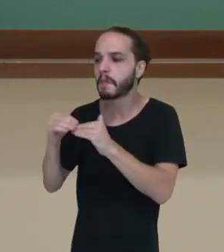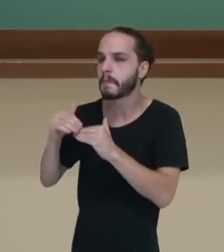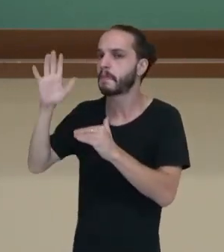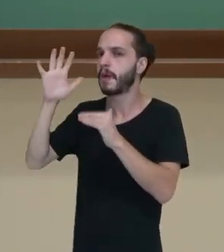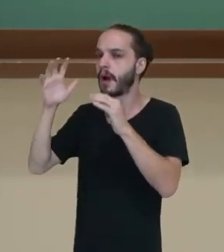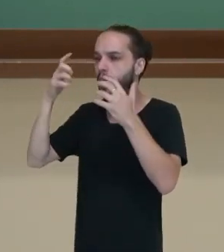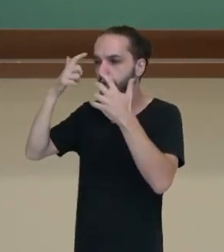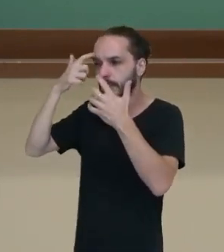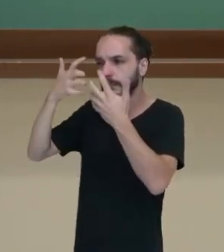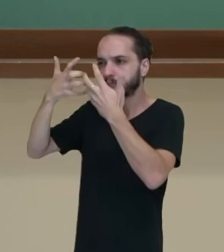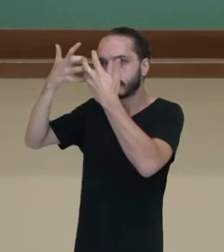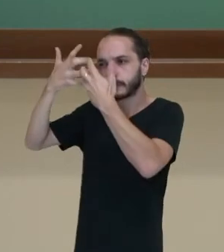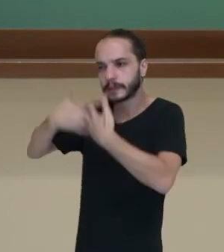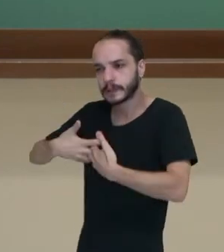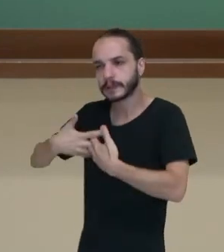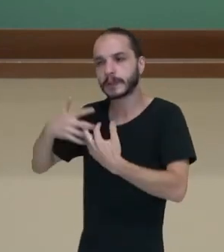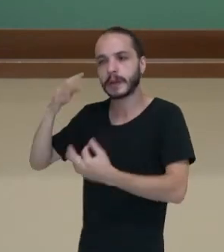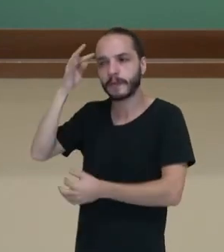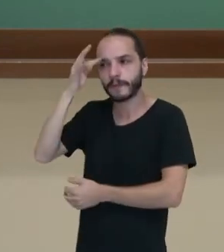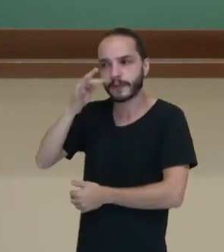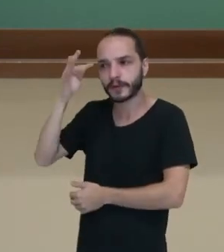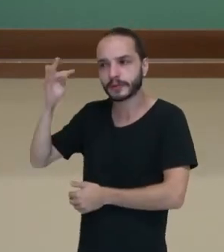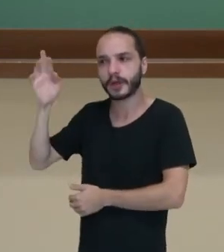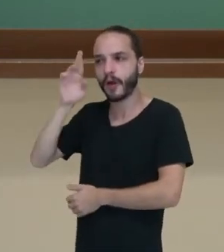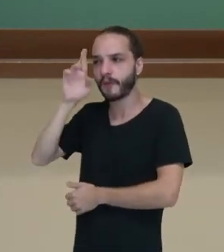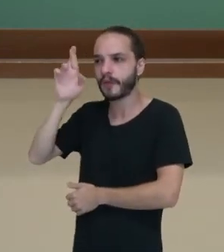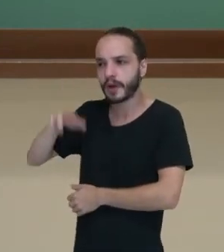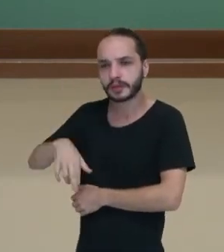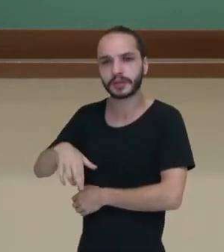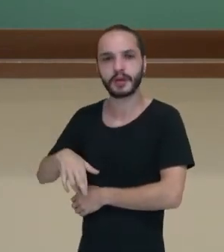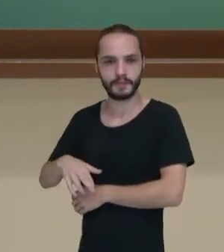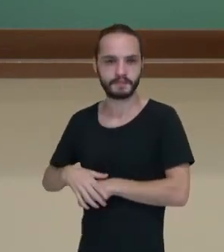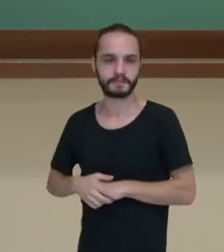reflexivo, racional, filosófico, né?